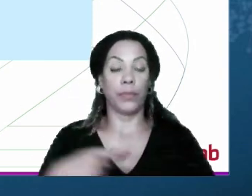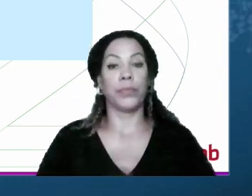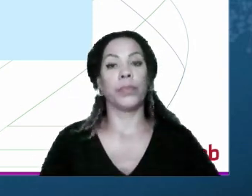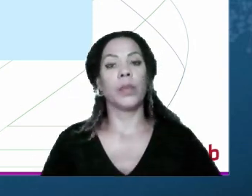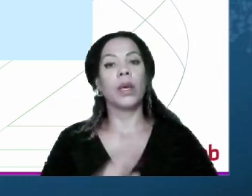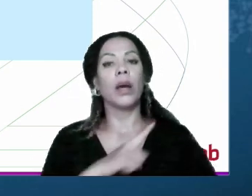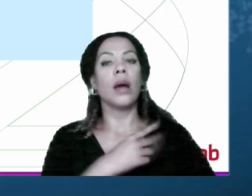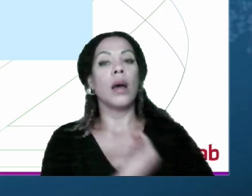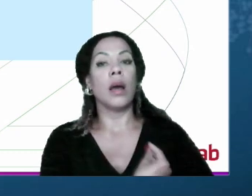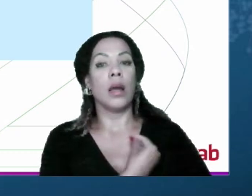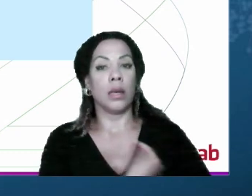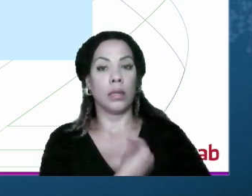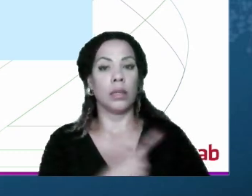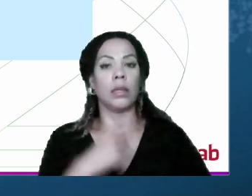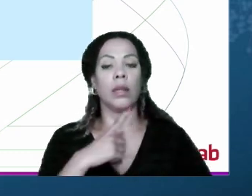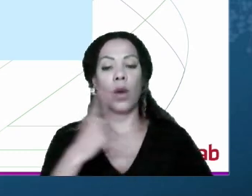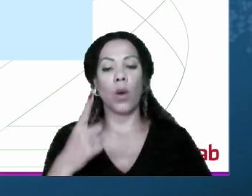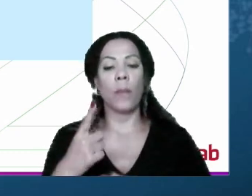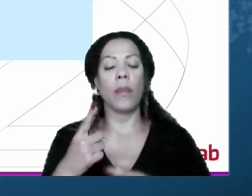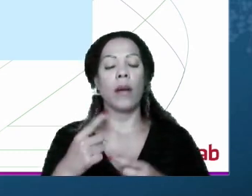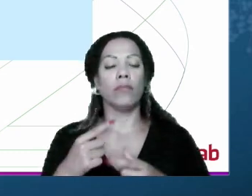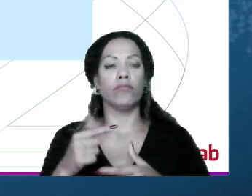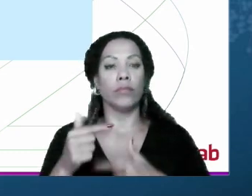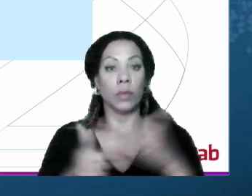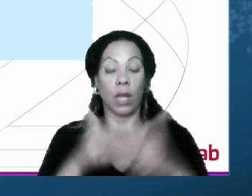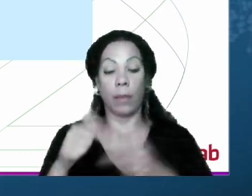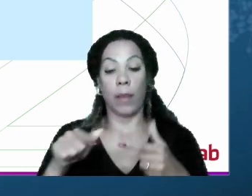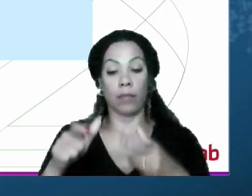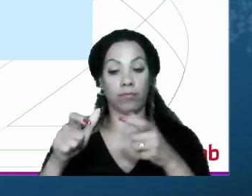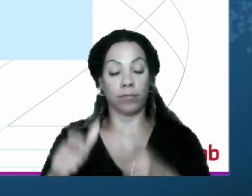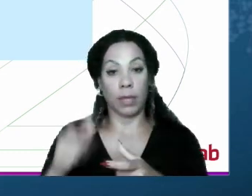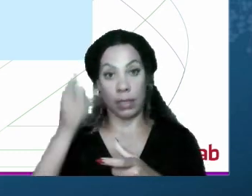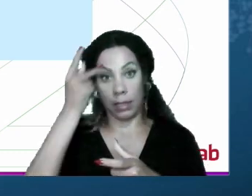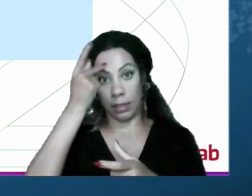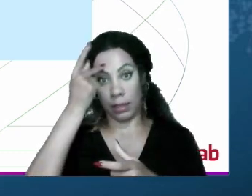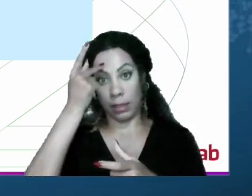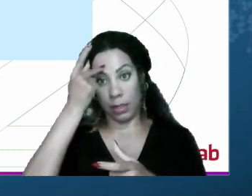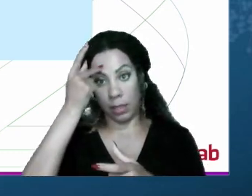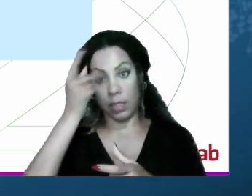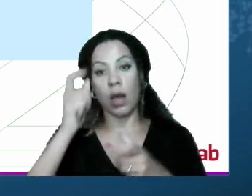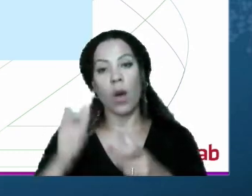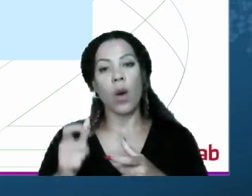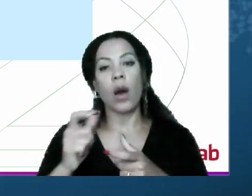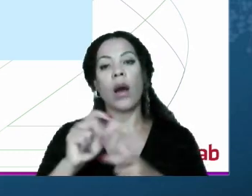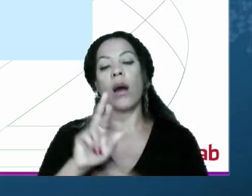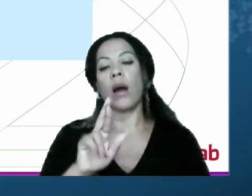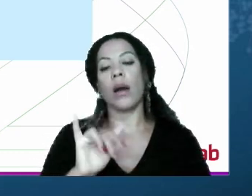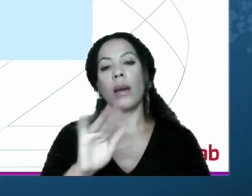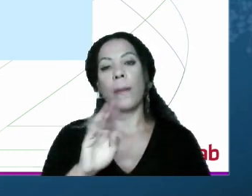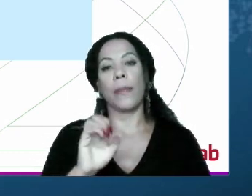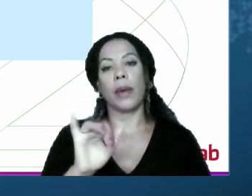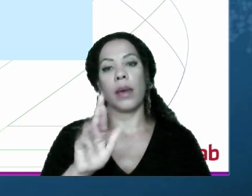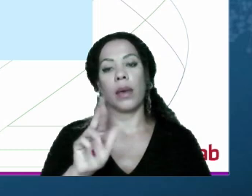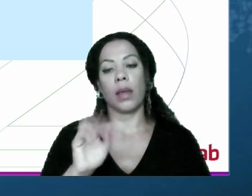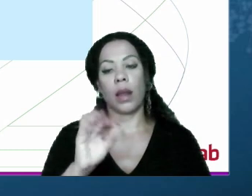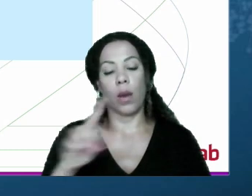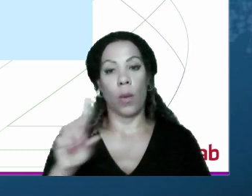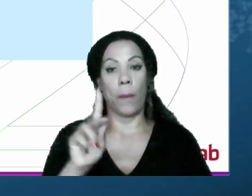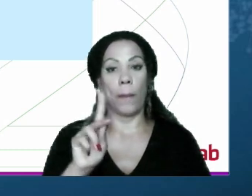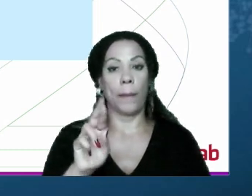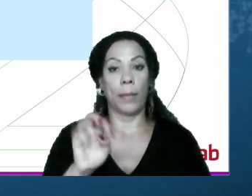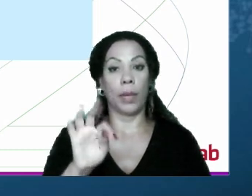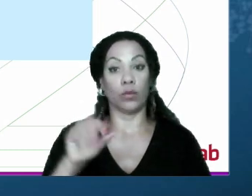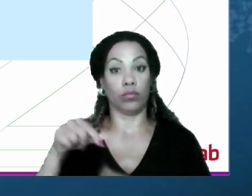Existe uma abordagem local desenvolvida em São Paulo, uma iniciativa de Ribeirão Preto, uma iniciativa